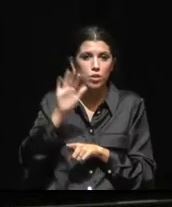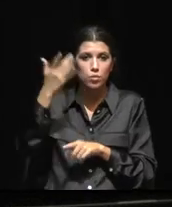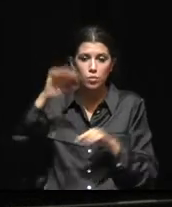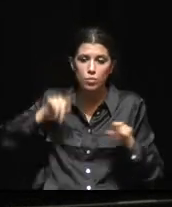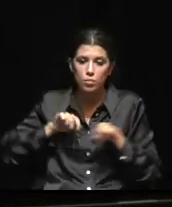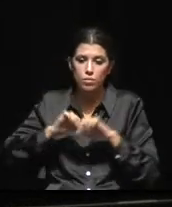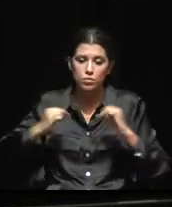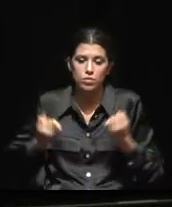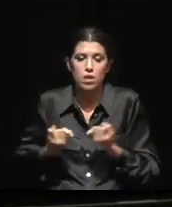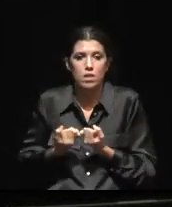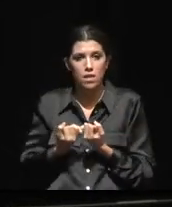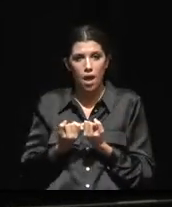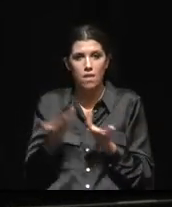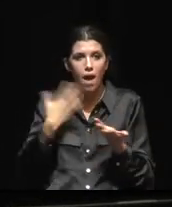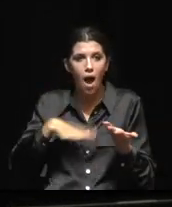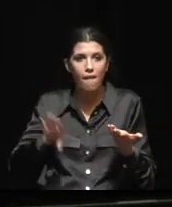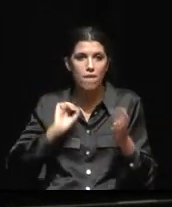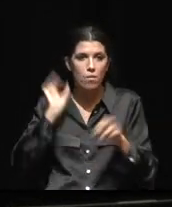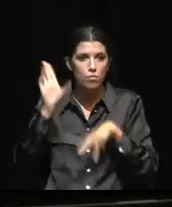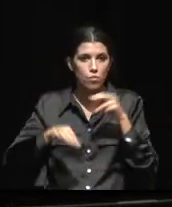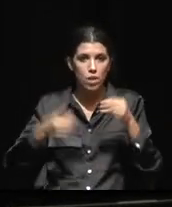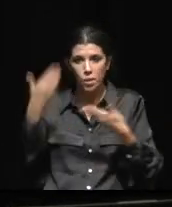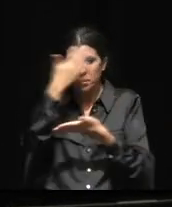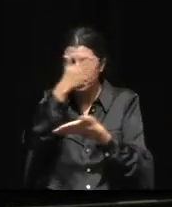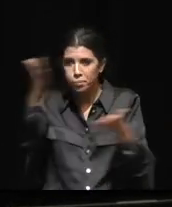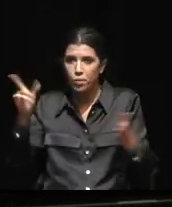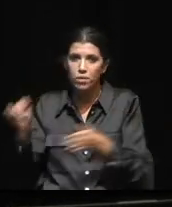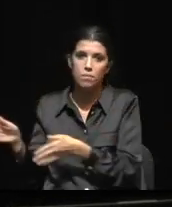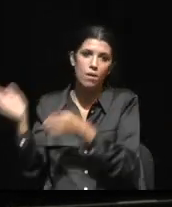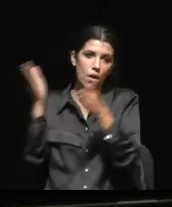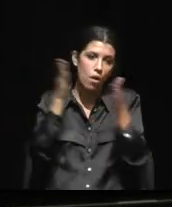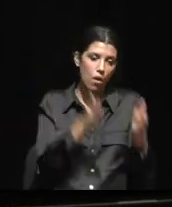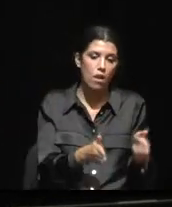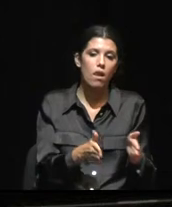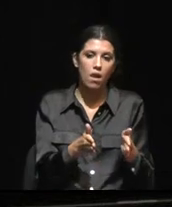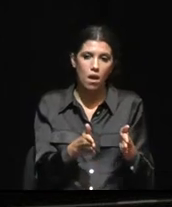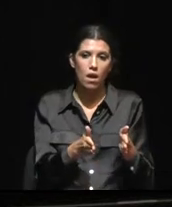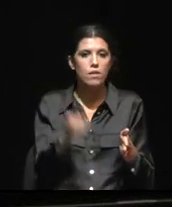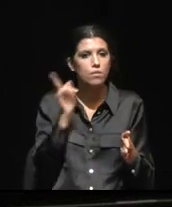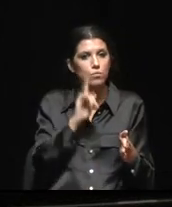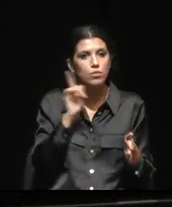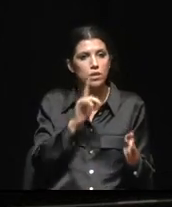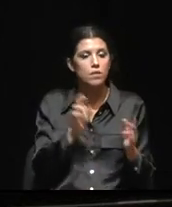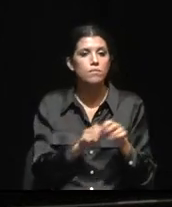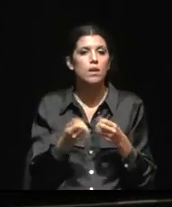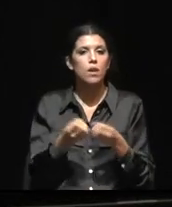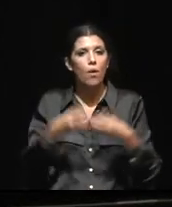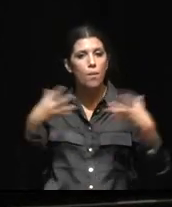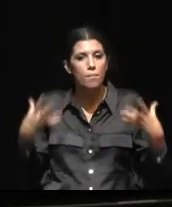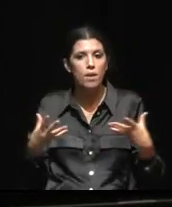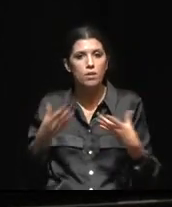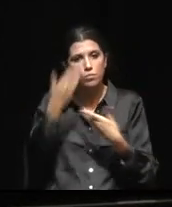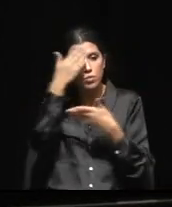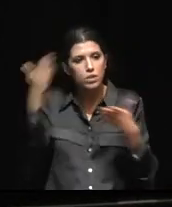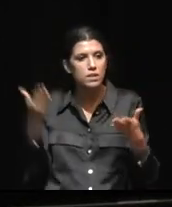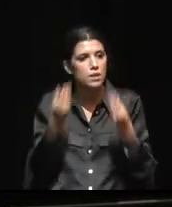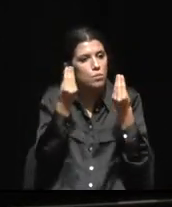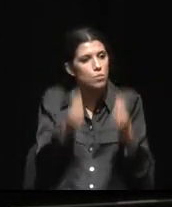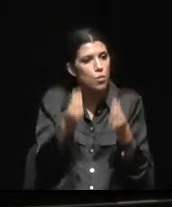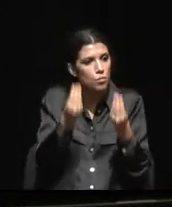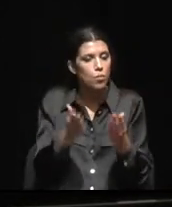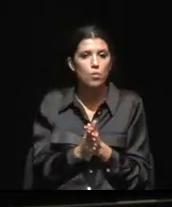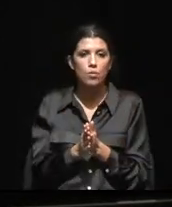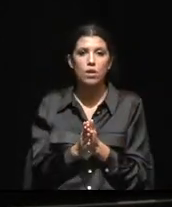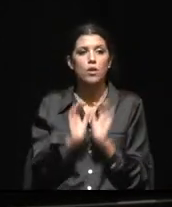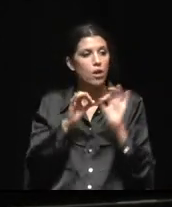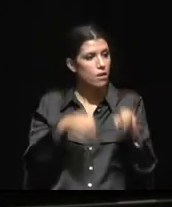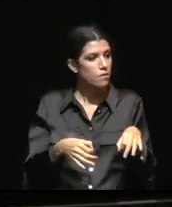sociedade que se pretende moderna e democrática como também fundamental para o aumento da qualidade dessa mesma democracia e vou agora